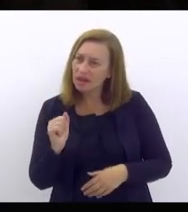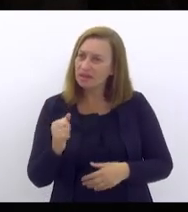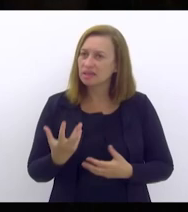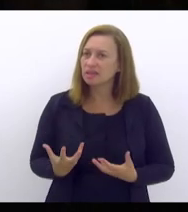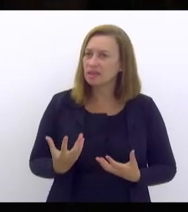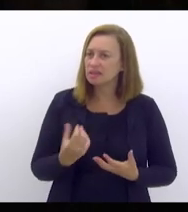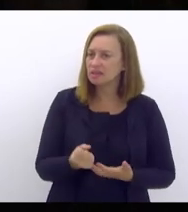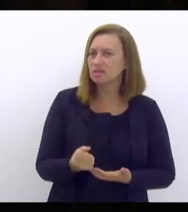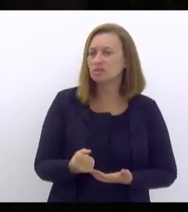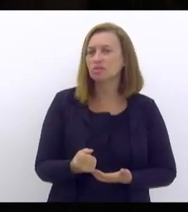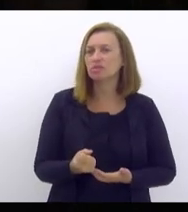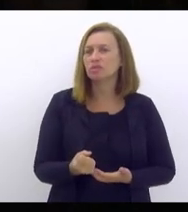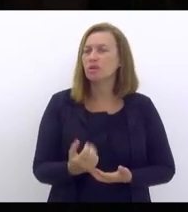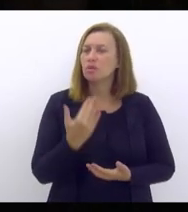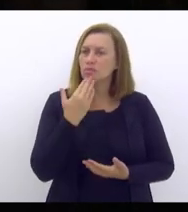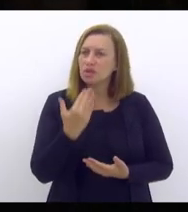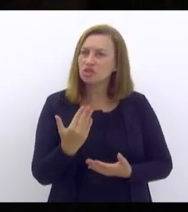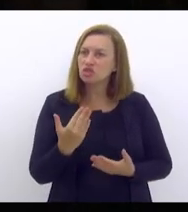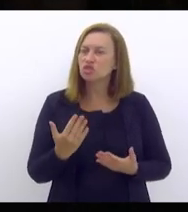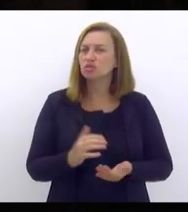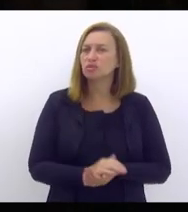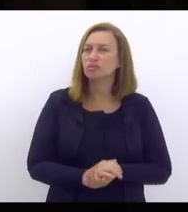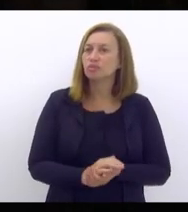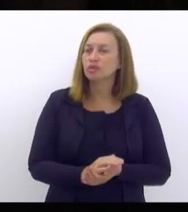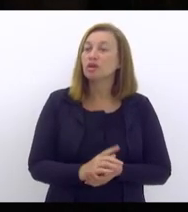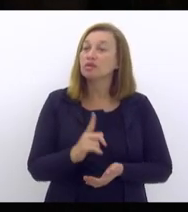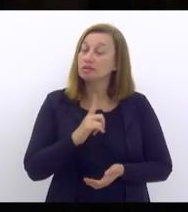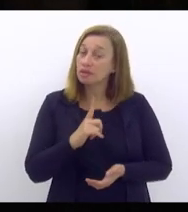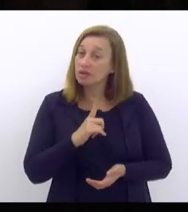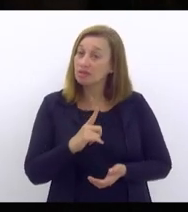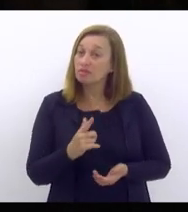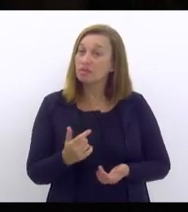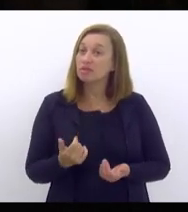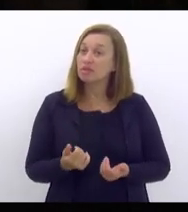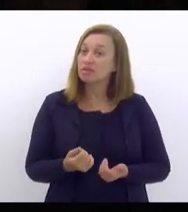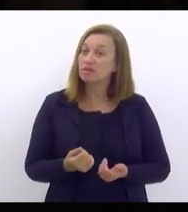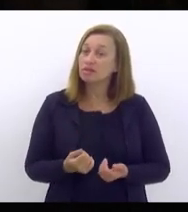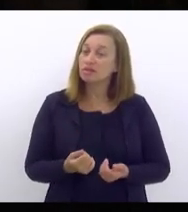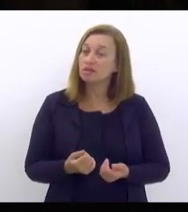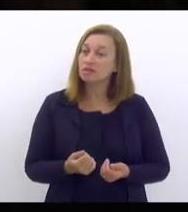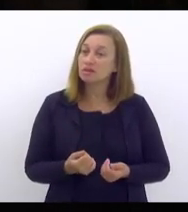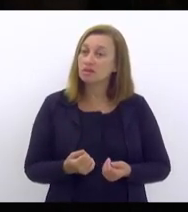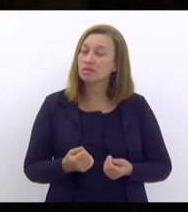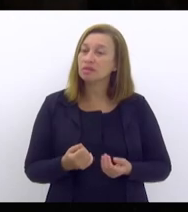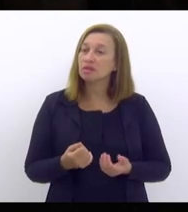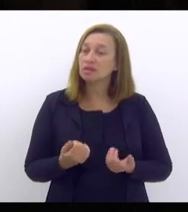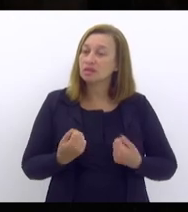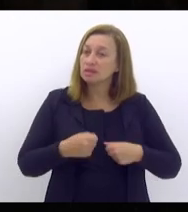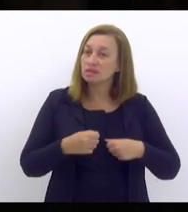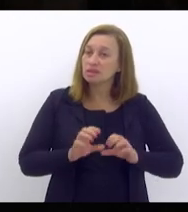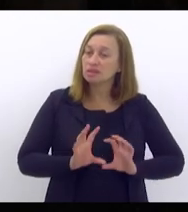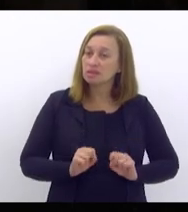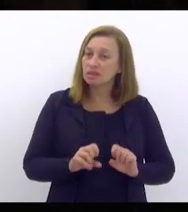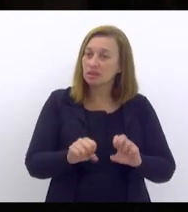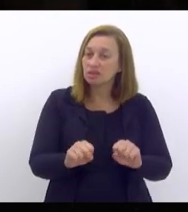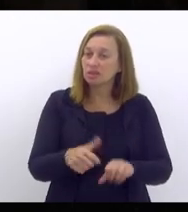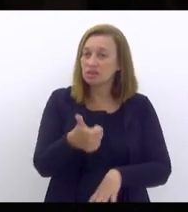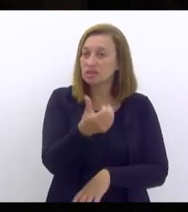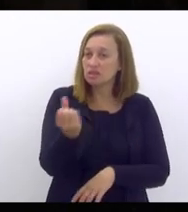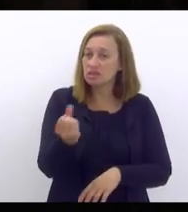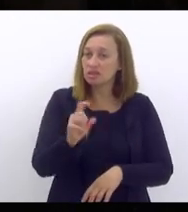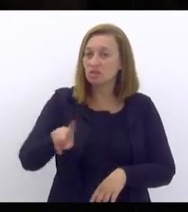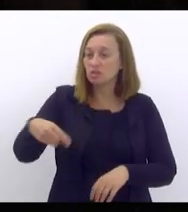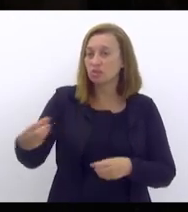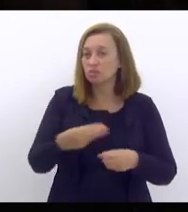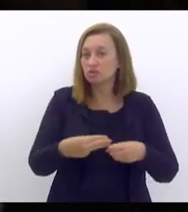a demanda. Nesse mesmo ato, houve adesão ao pró-catadoras e catadores de 16 outros municípios aqui